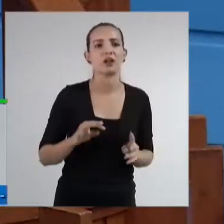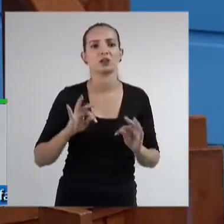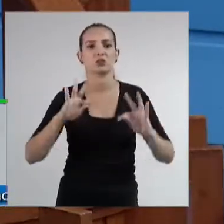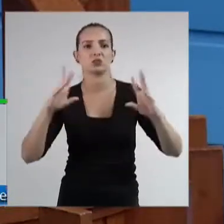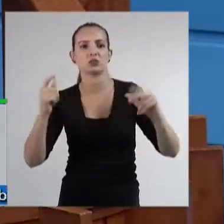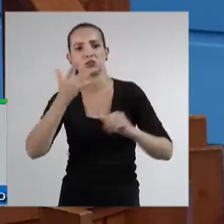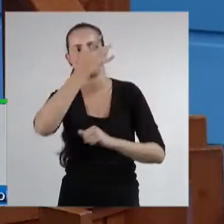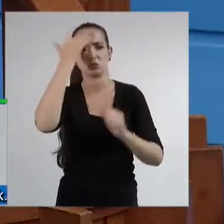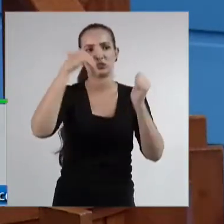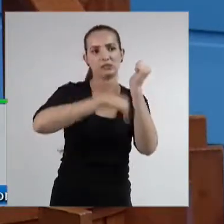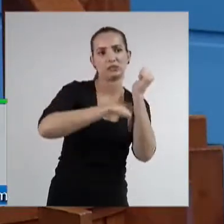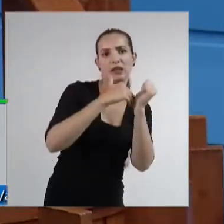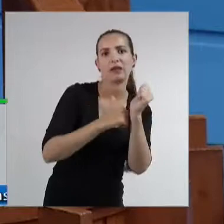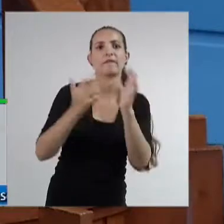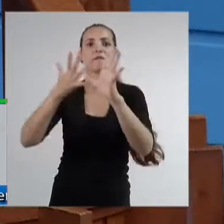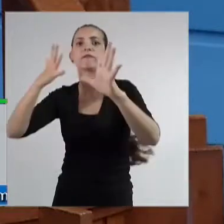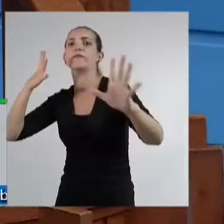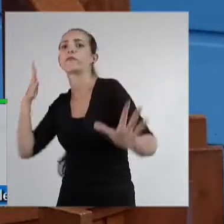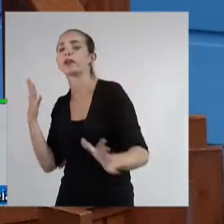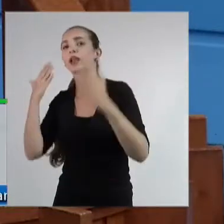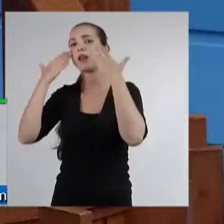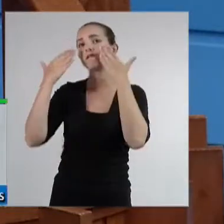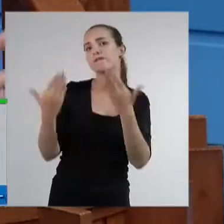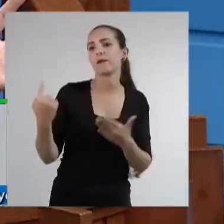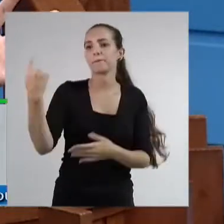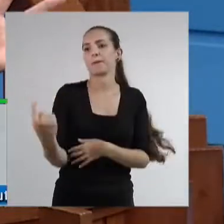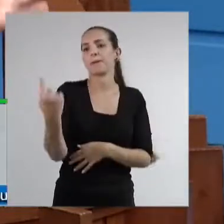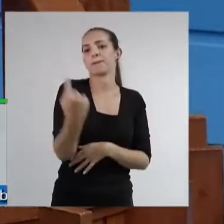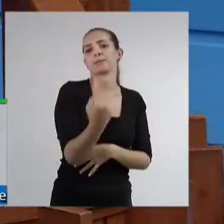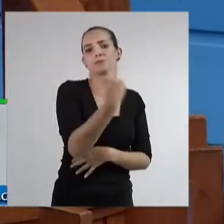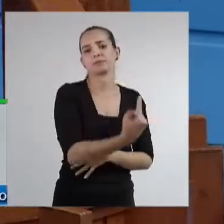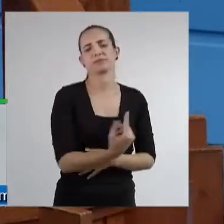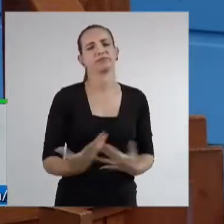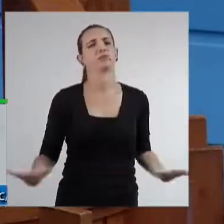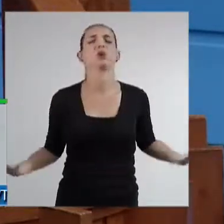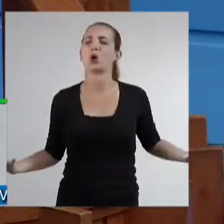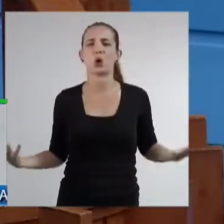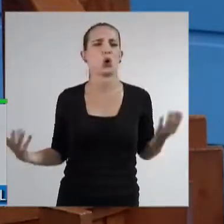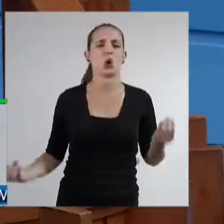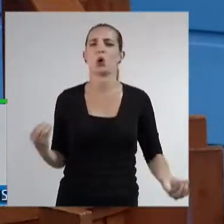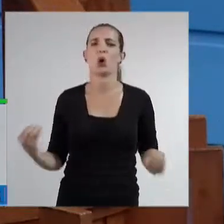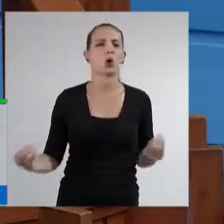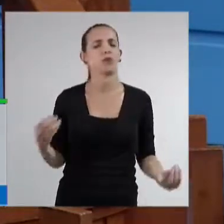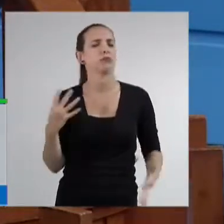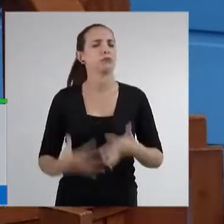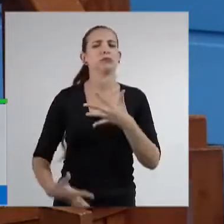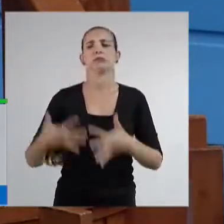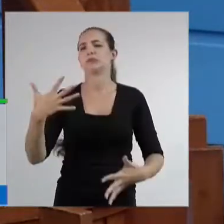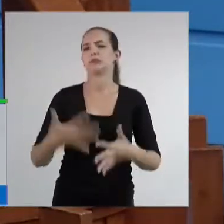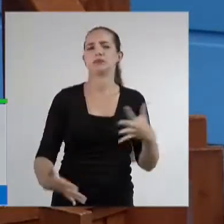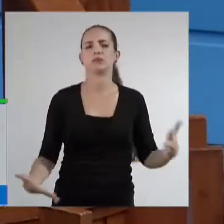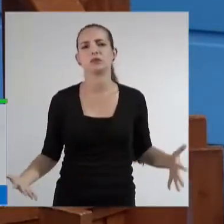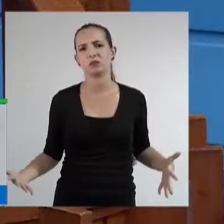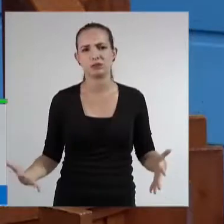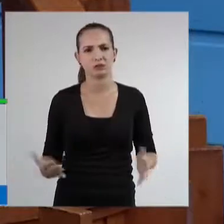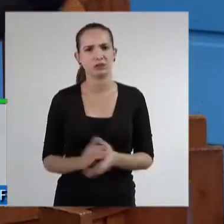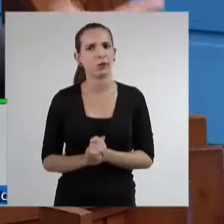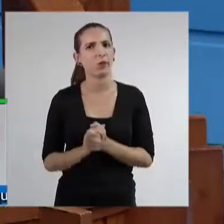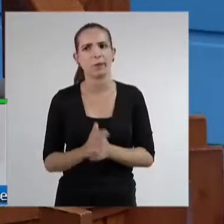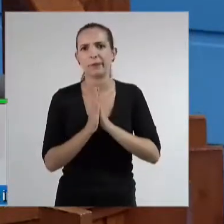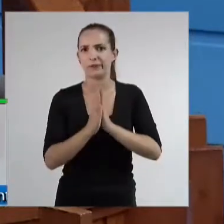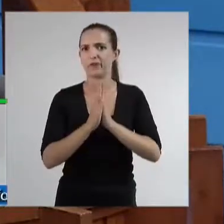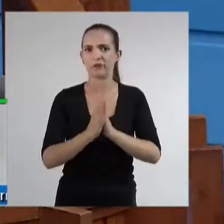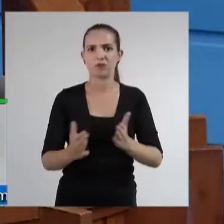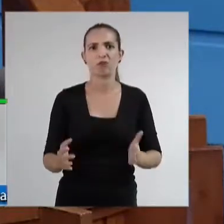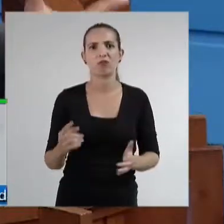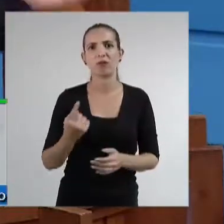cada um pegue a sua senha, pode entrar na fila que nós vamos ver caso a caso. Como assim? Me ajuda aí, produção. Como assim? Pessoa